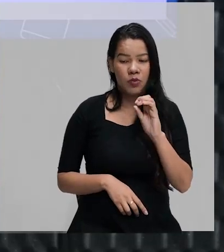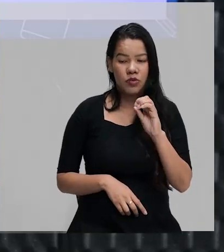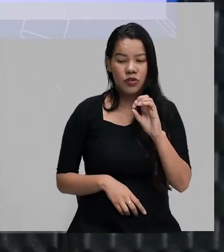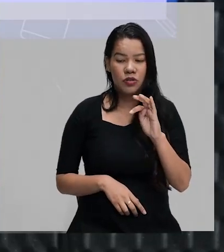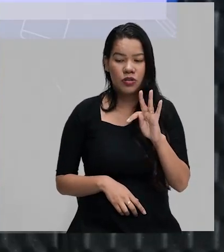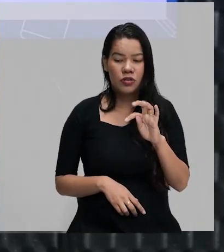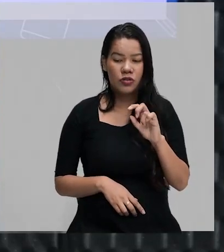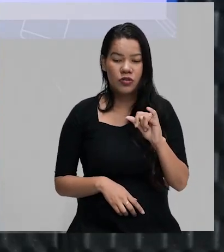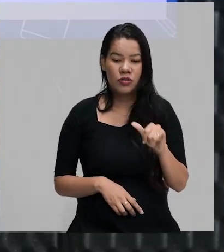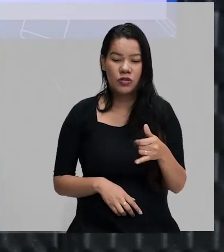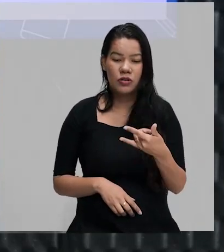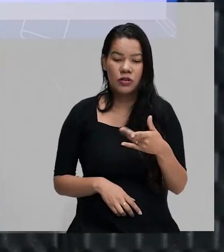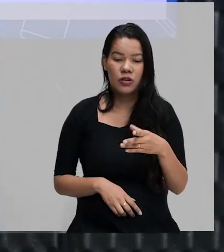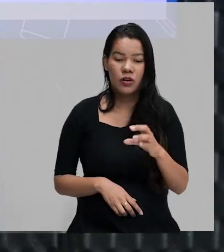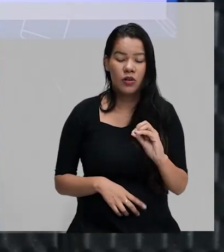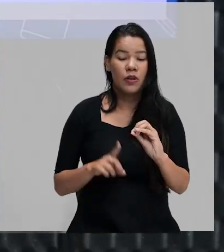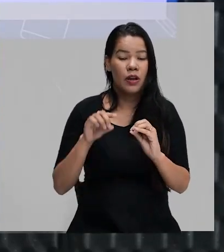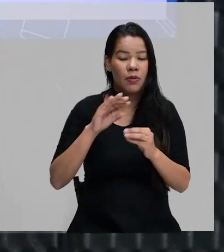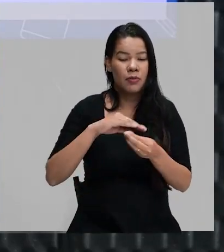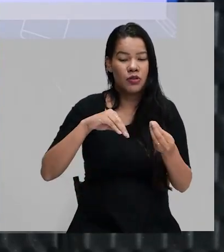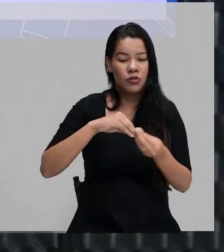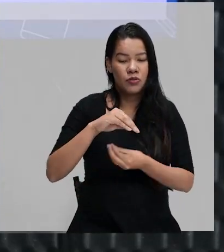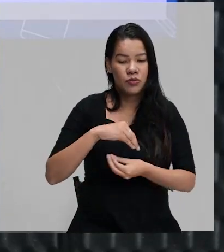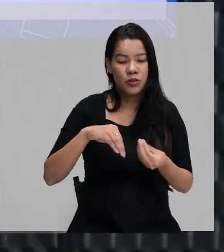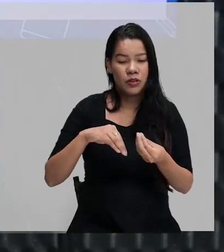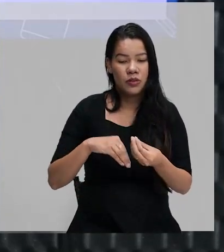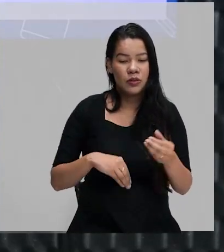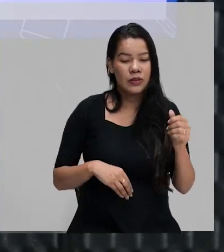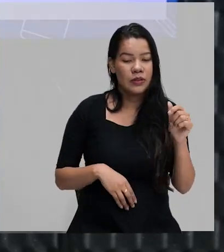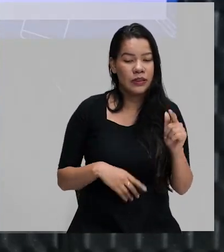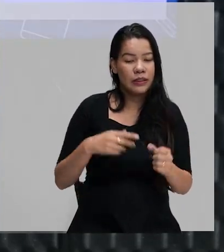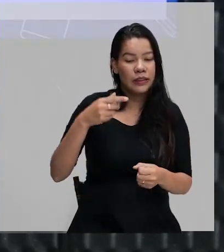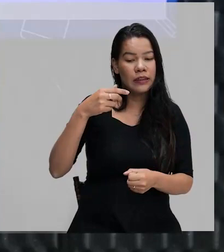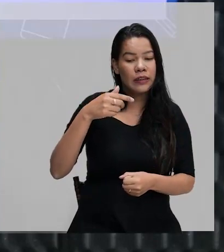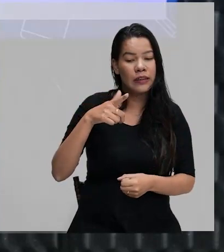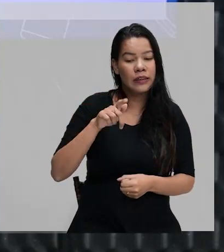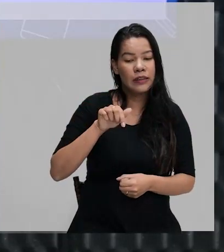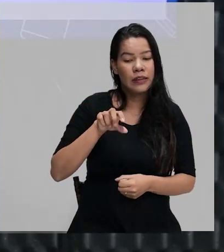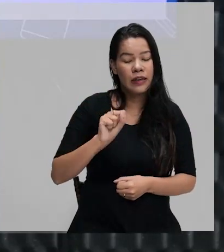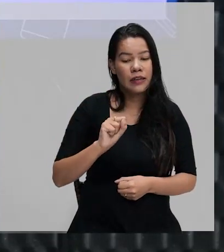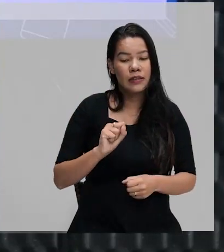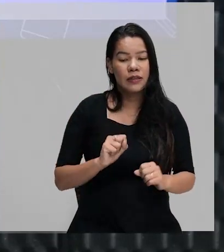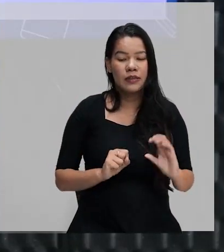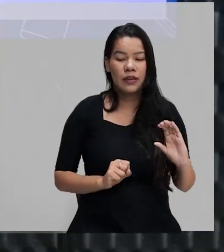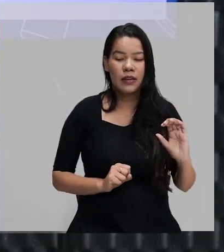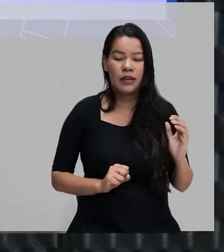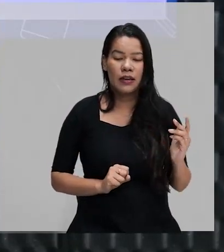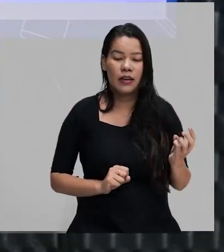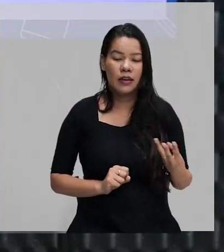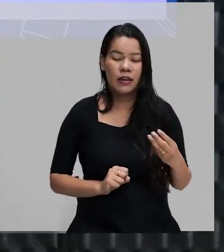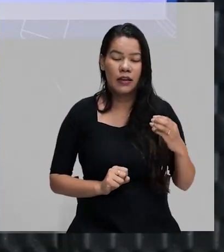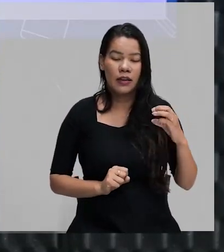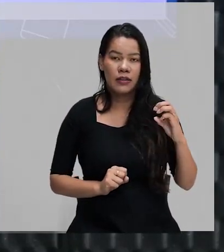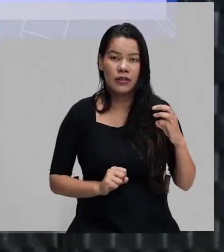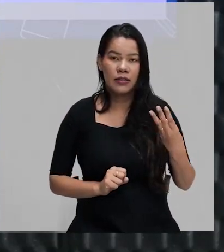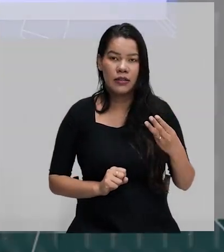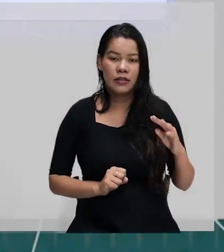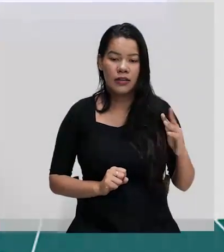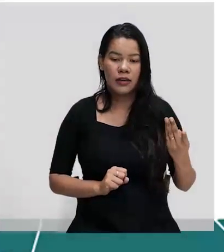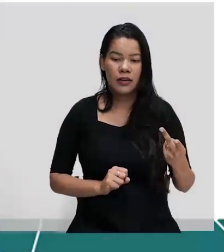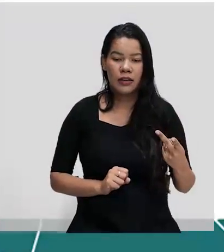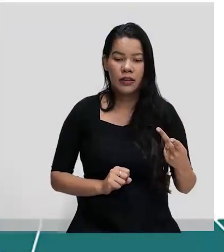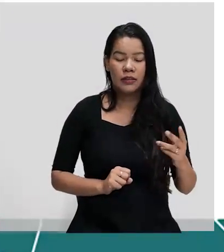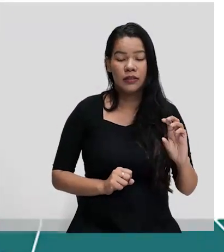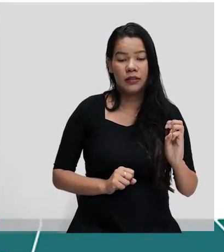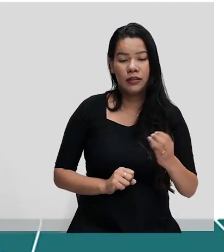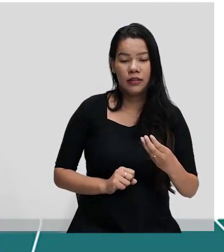mistura do gás propano com o gás butano, certo? Então, a mistura, esse conceito de mistura